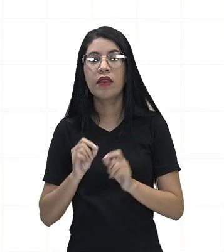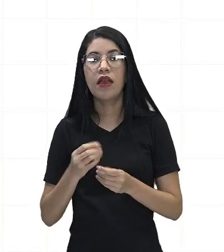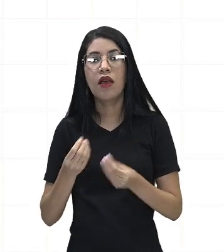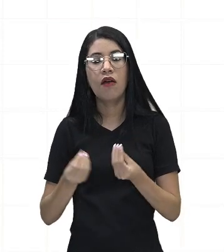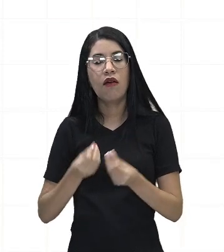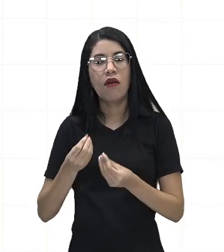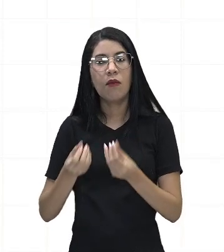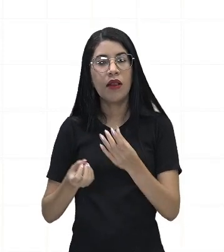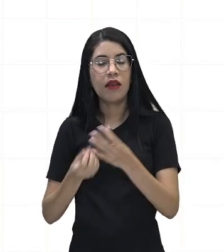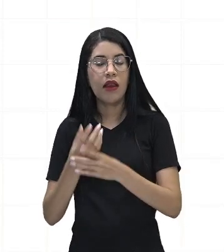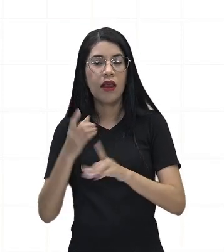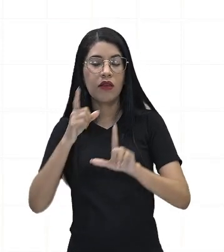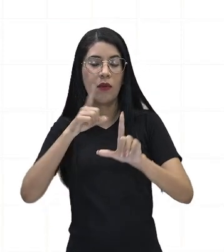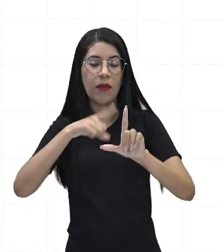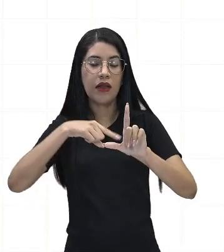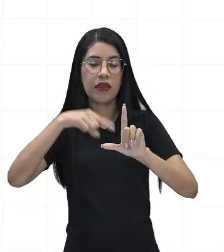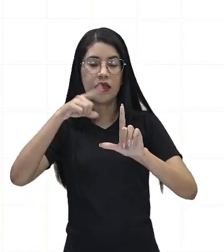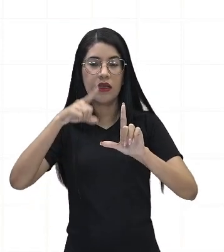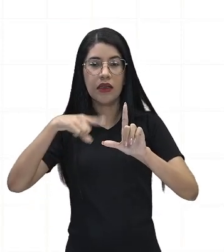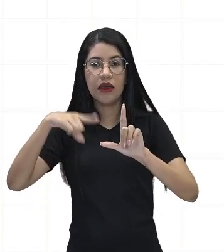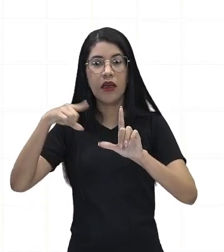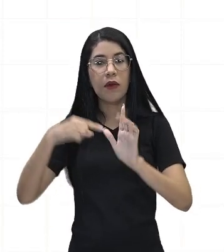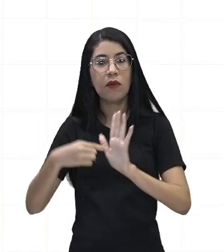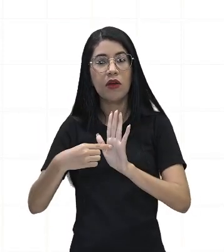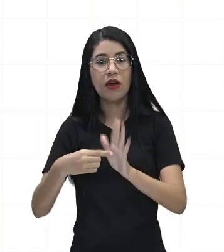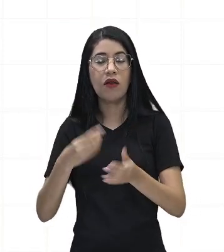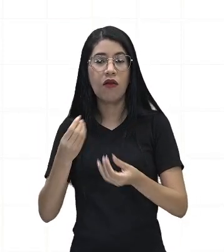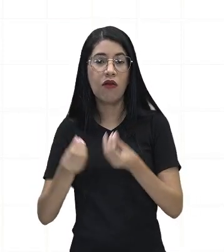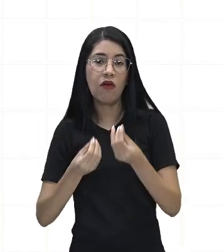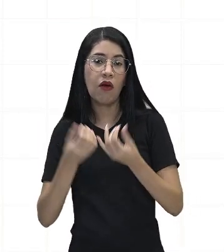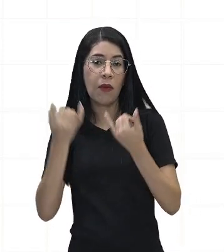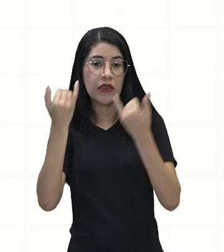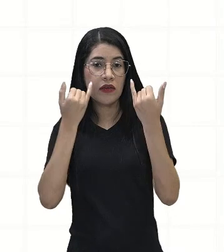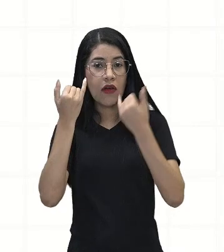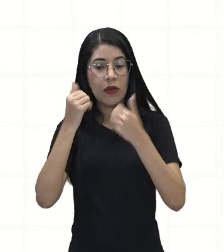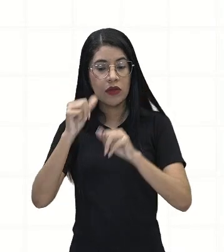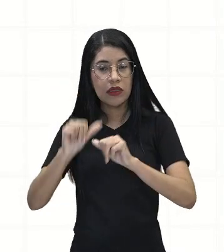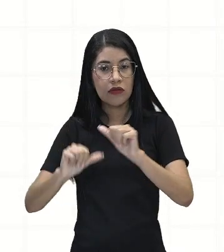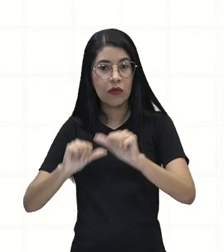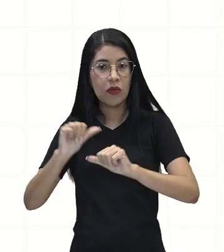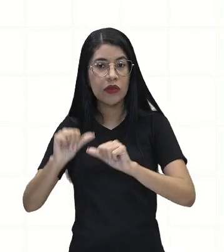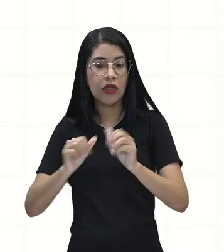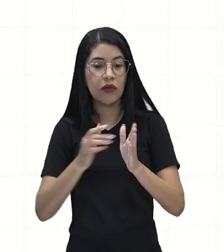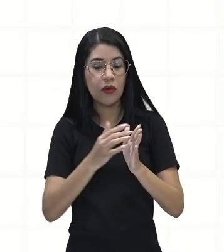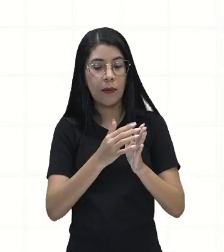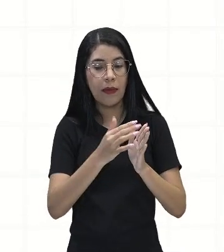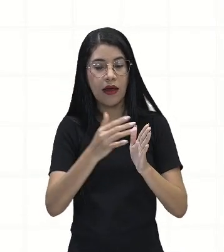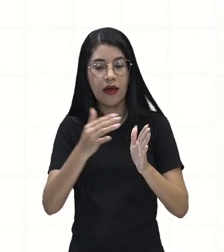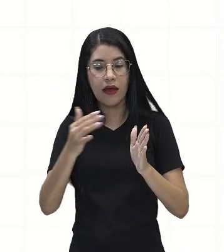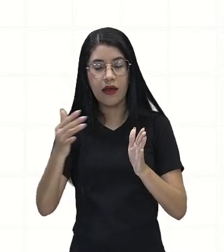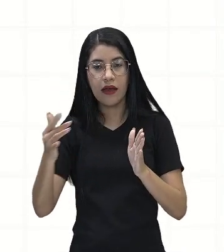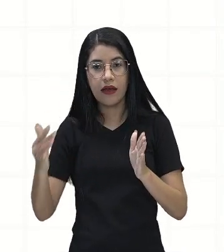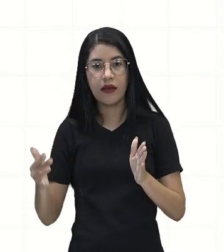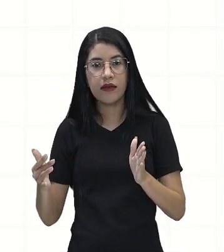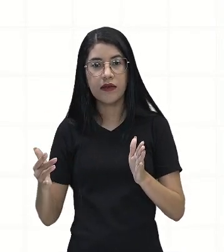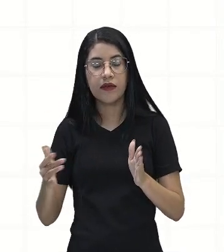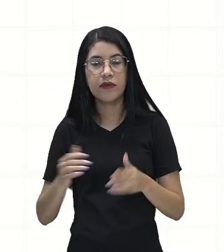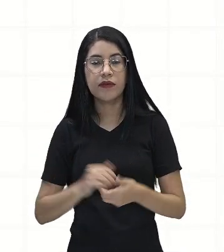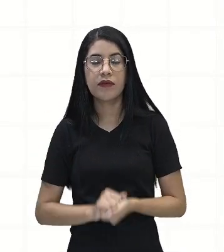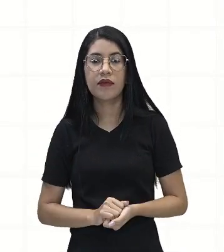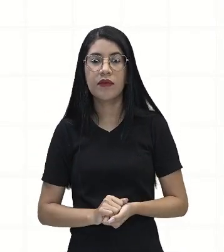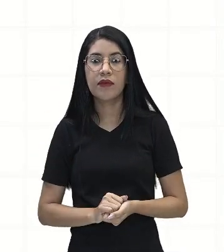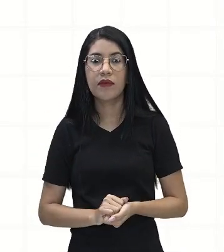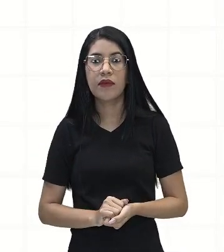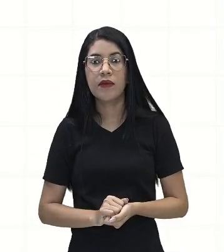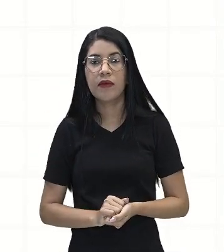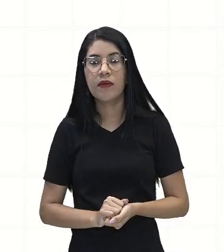mostra como os dados mudam ao longo do tempo, tá? A gente vai destacar aqui, né, consiste em